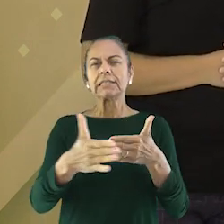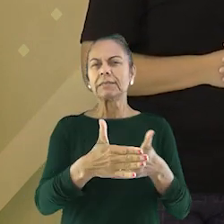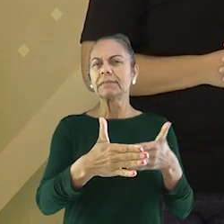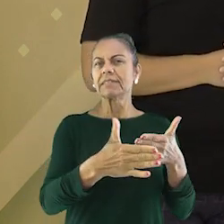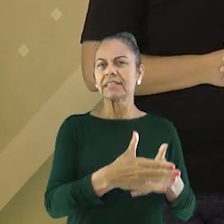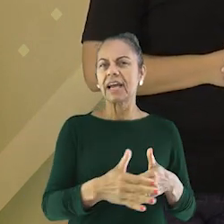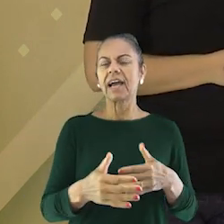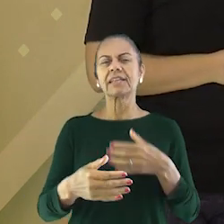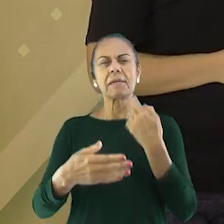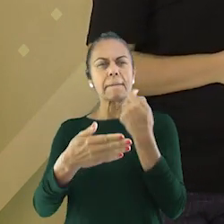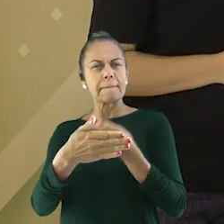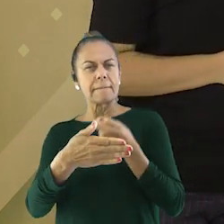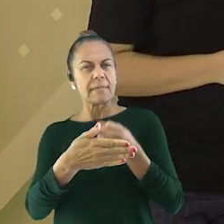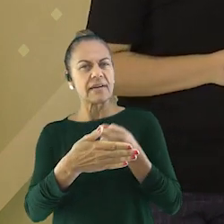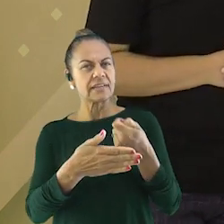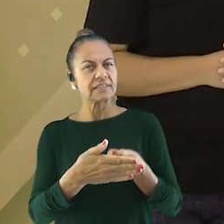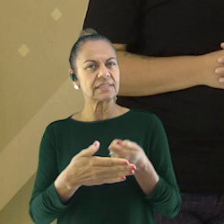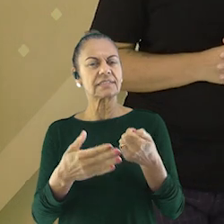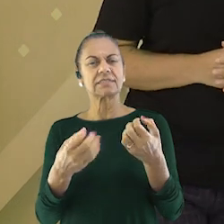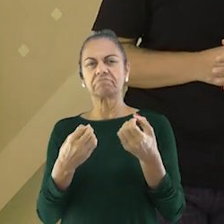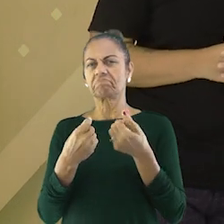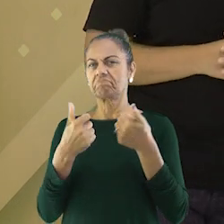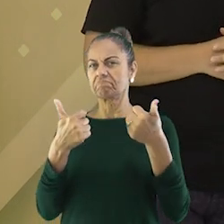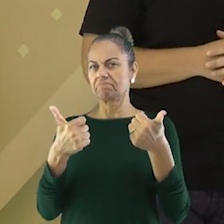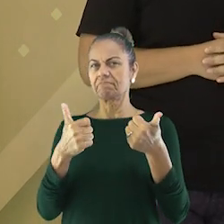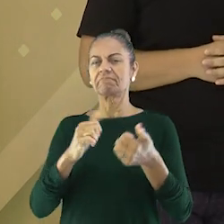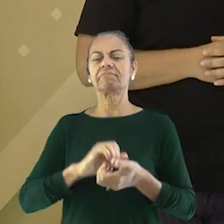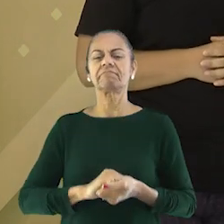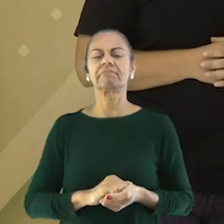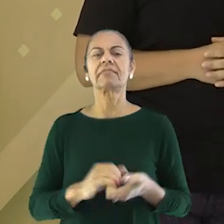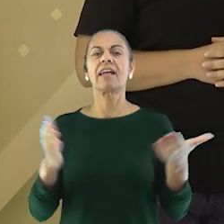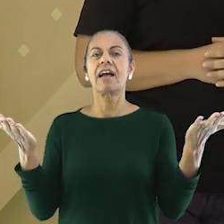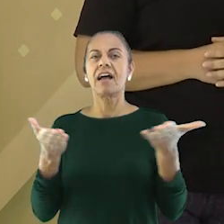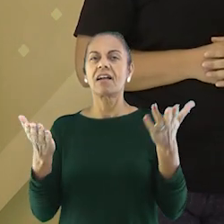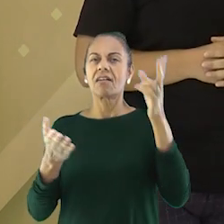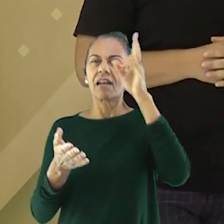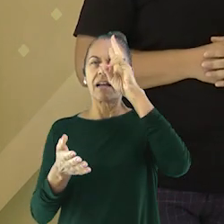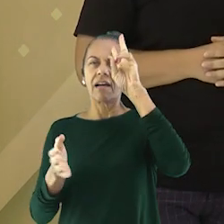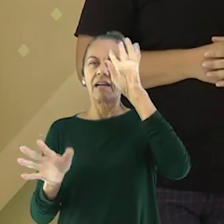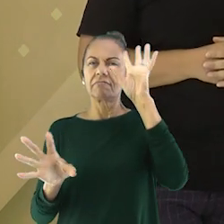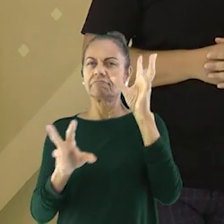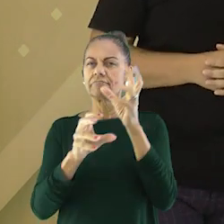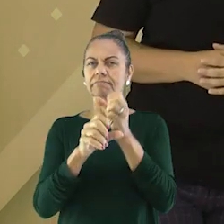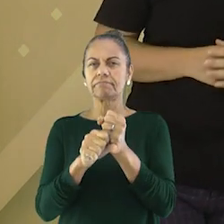ilimitadas. Pratiquem bastante, ok? Vamos recapitular o que vimos hoje?